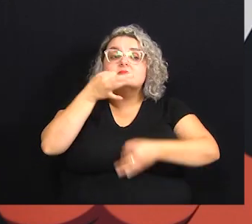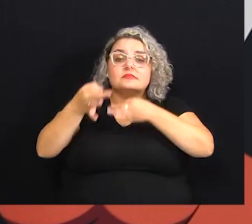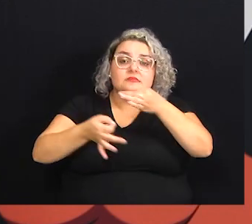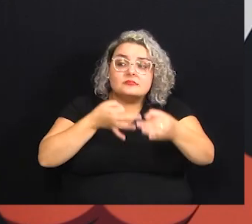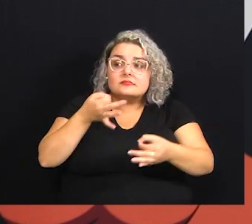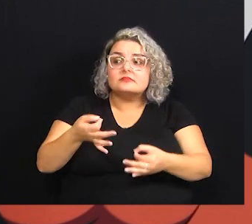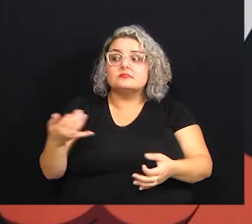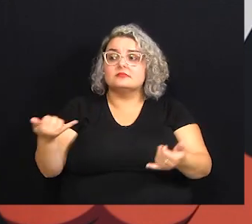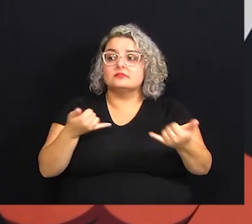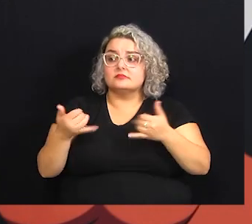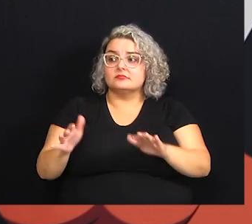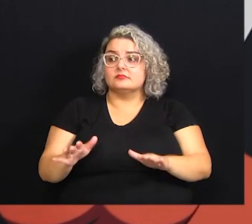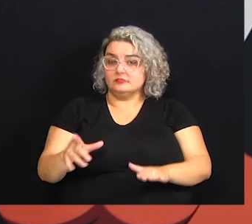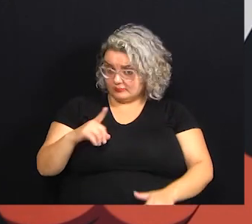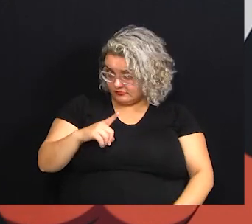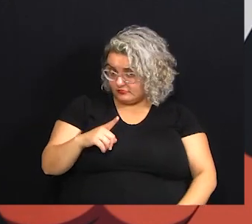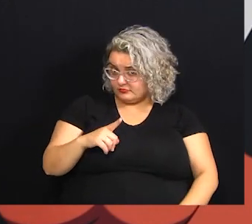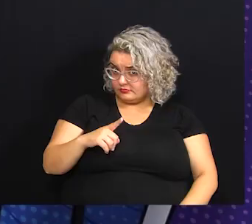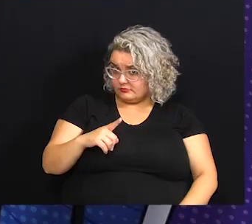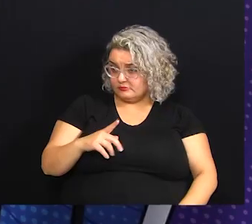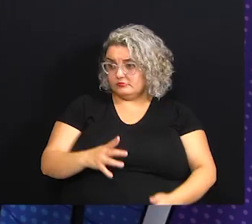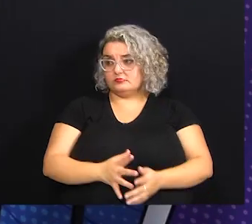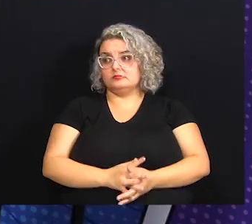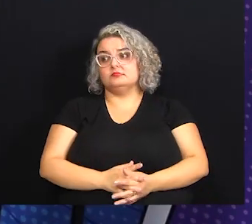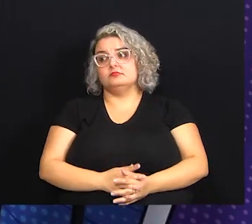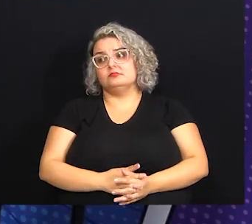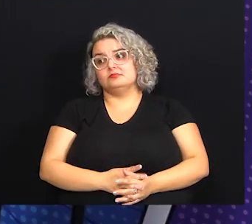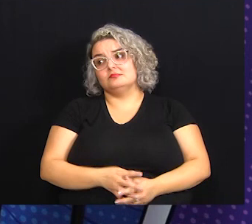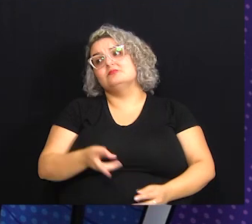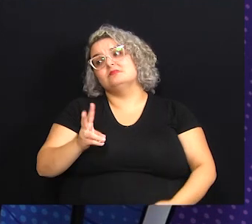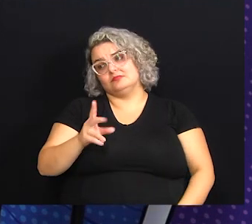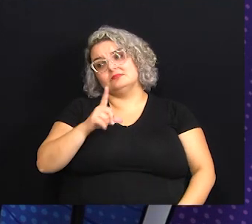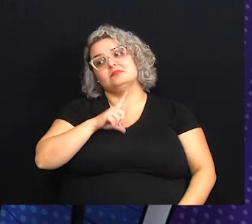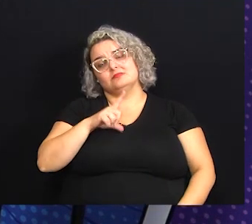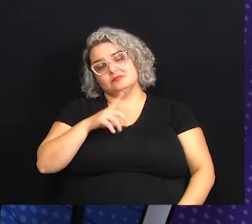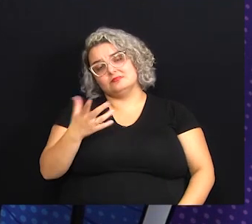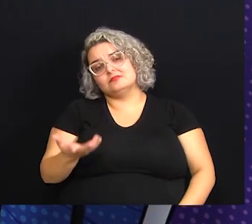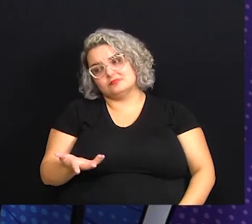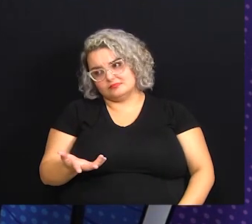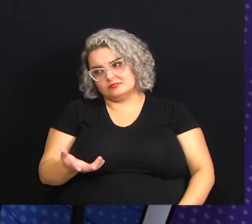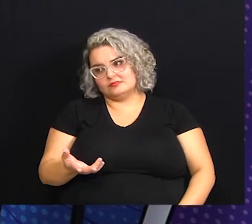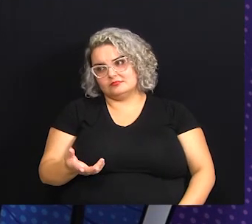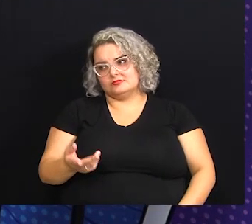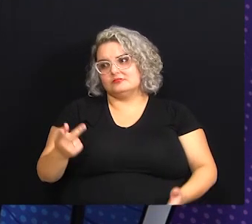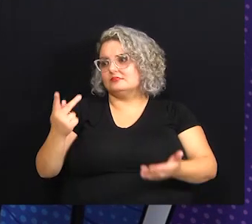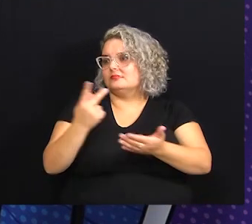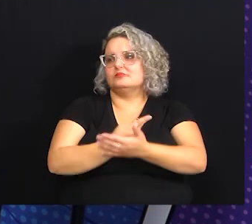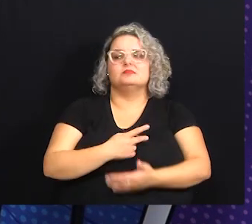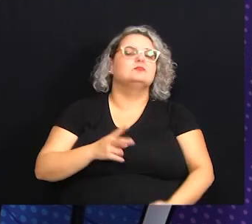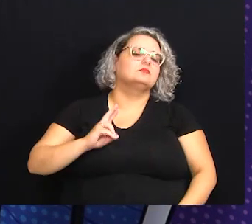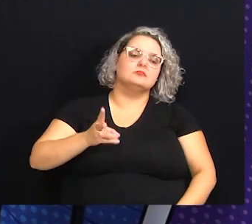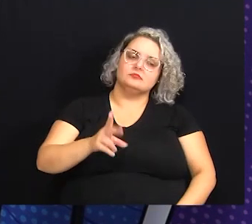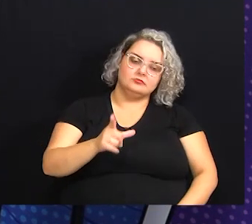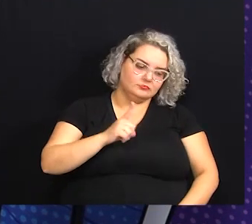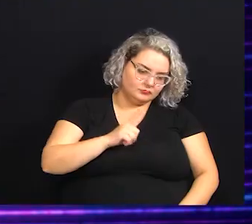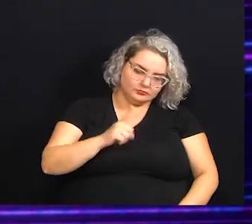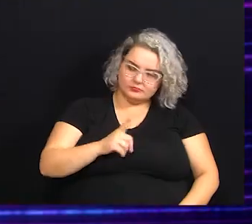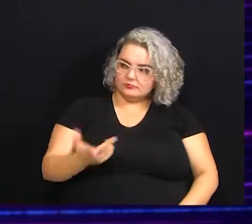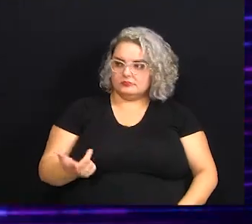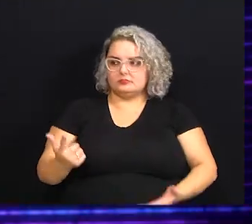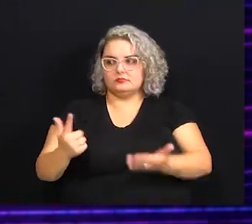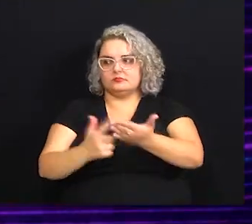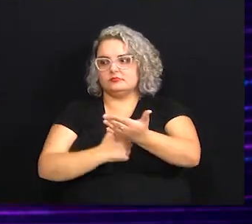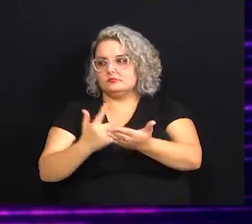um pouquinho das críticas pra gente. Teve? Sempre tem, né? Seria errado eu falar que não tem. Sempre tem.